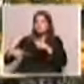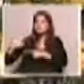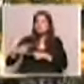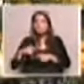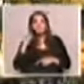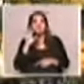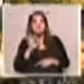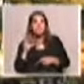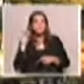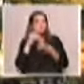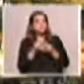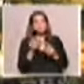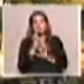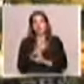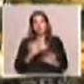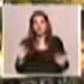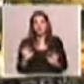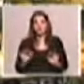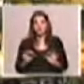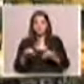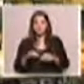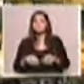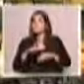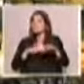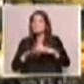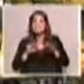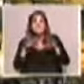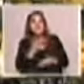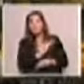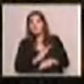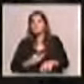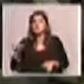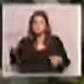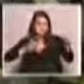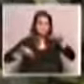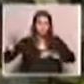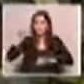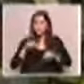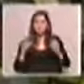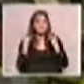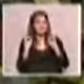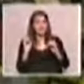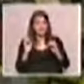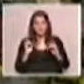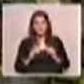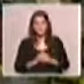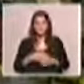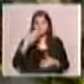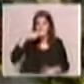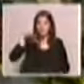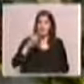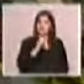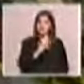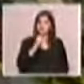ótima matéria-prima e puro, como se fazia no antigamente, que não havia fermentos, nem aditivos, nem nada. Aos 33